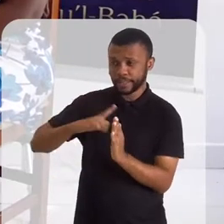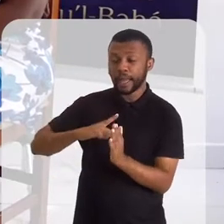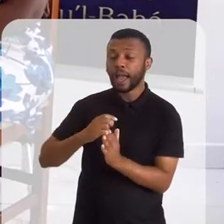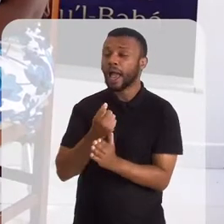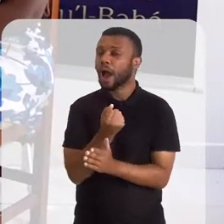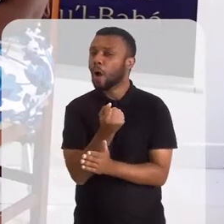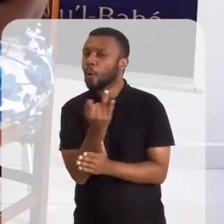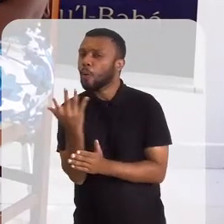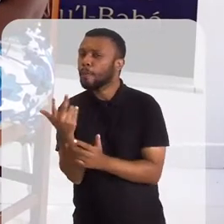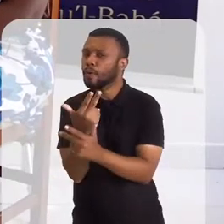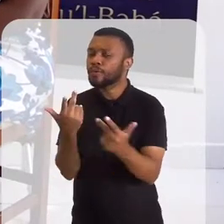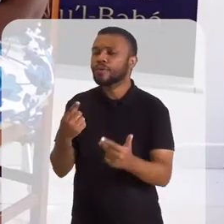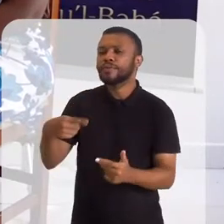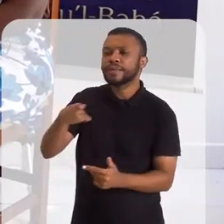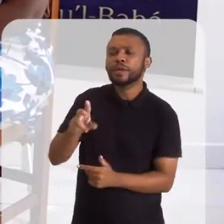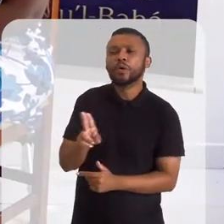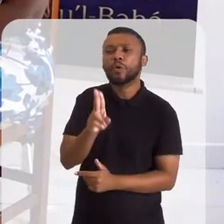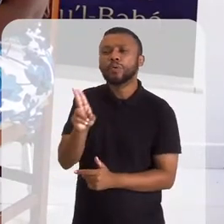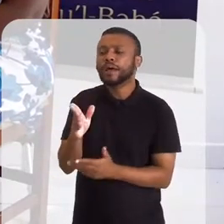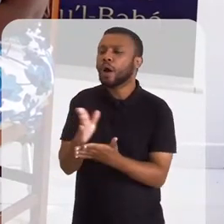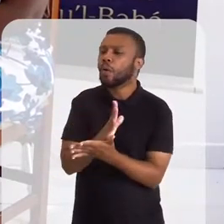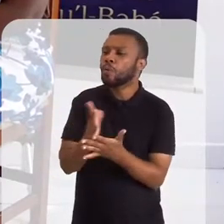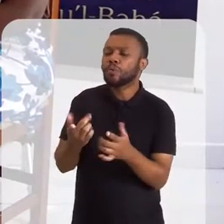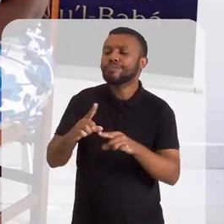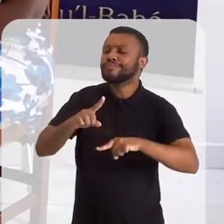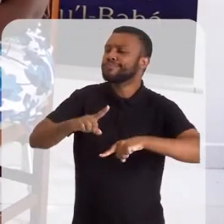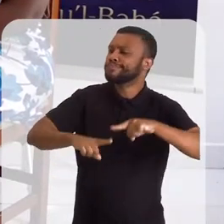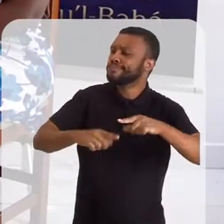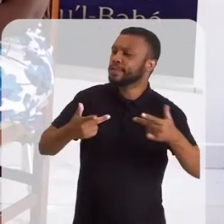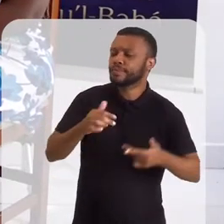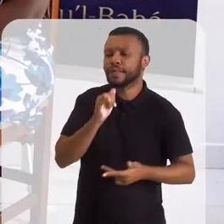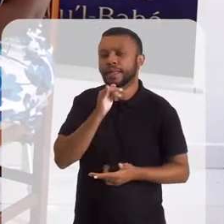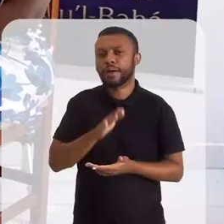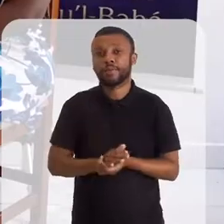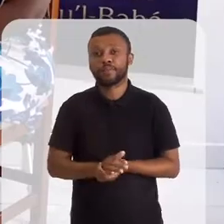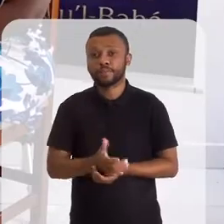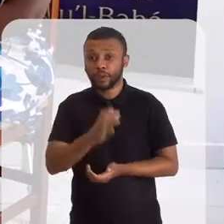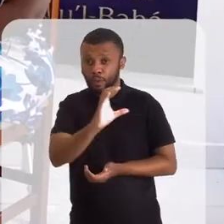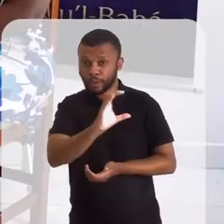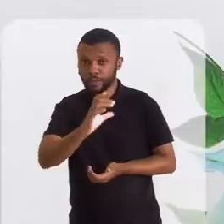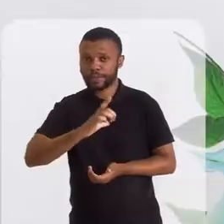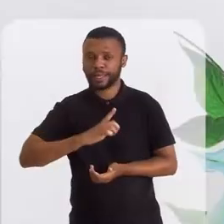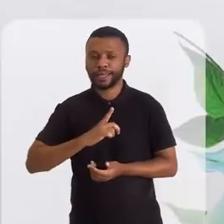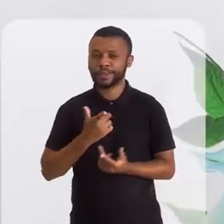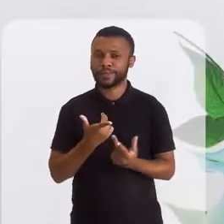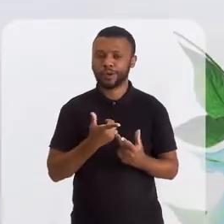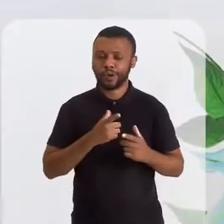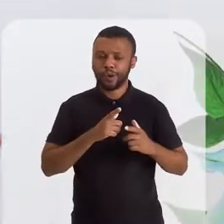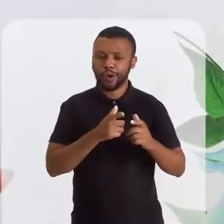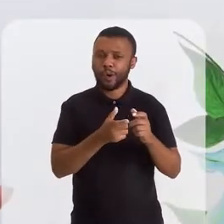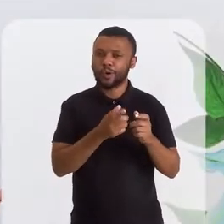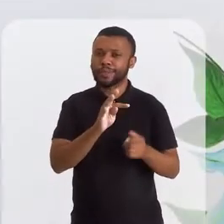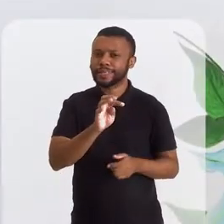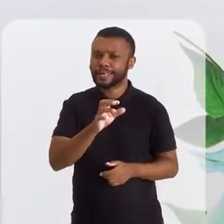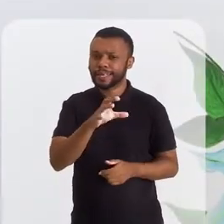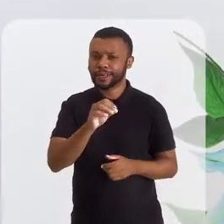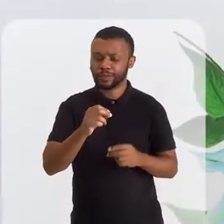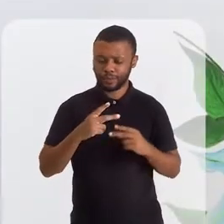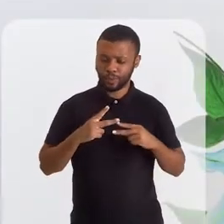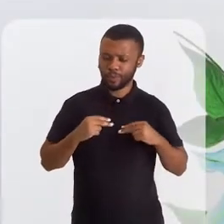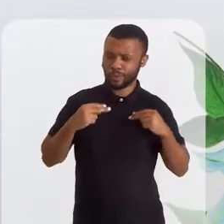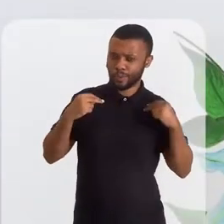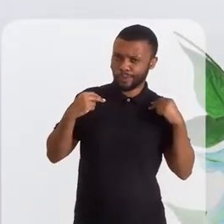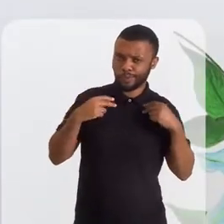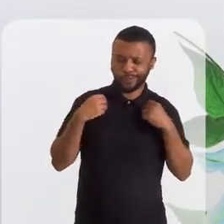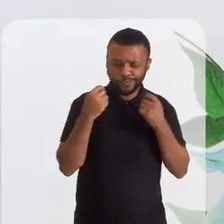essa oração, vocês têm alguma coisa, vocês usam alguma coisa, por exemplo, os católicos têm o terço,